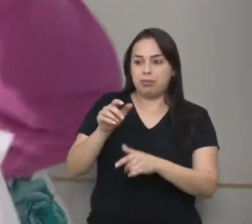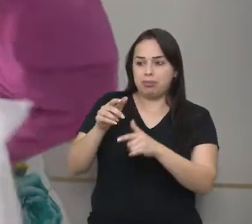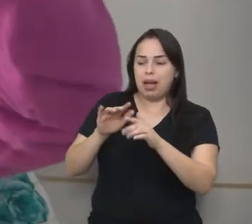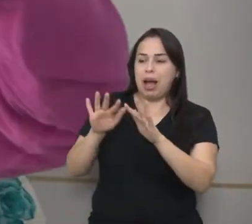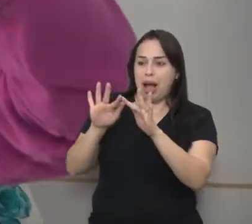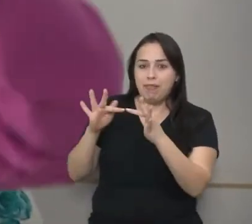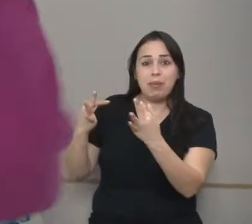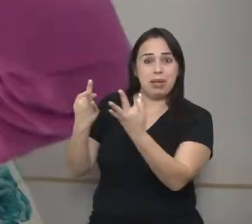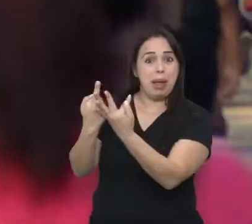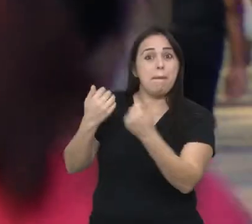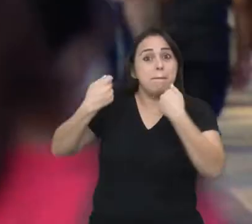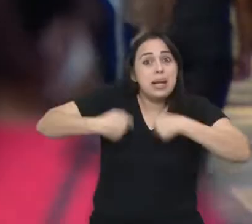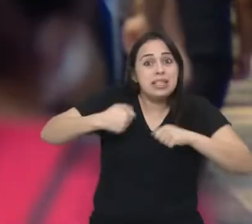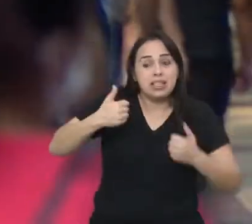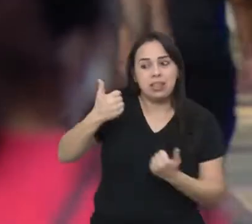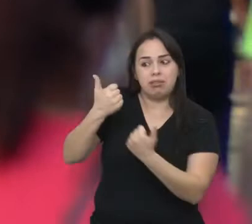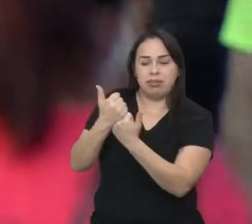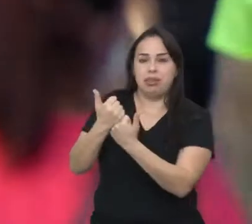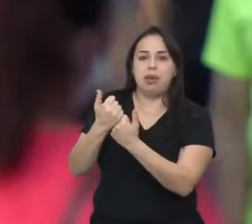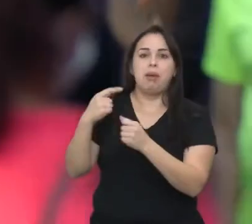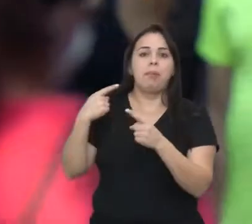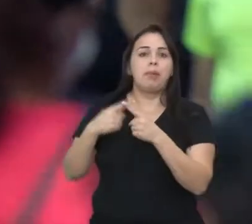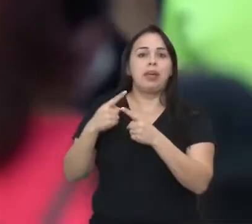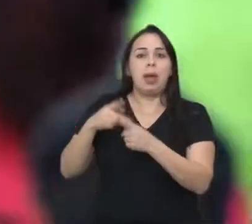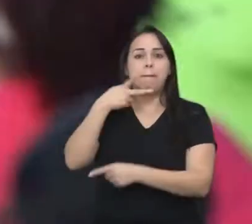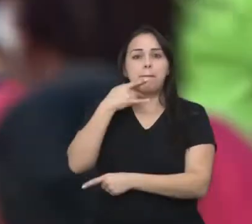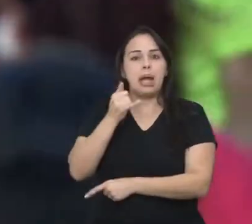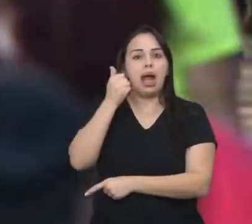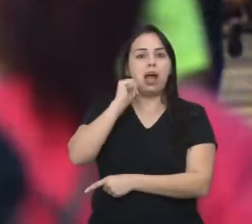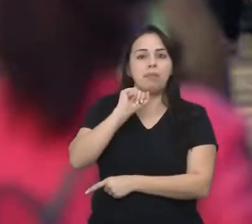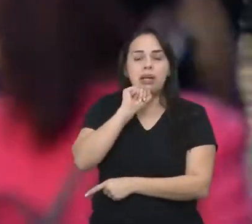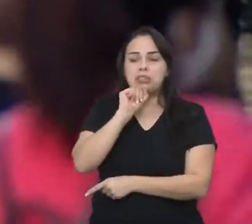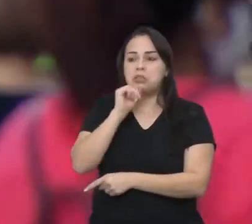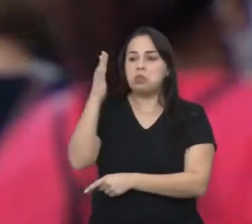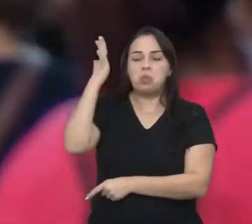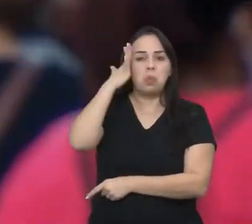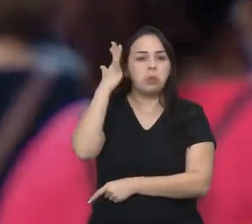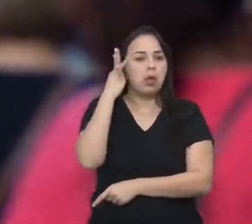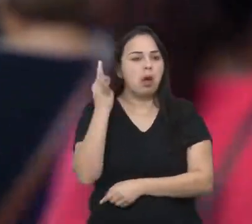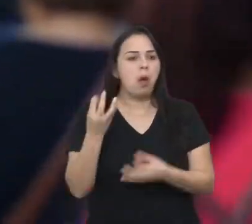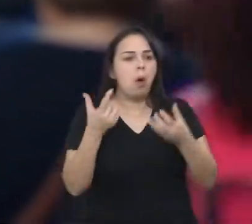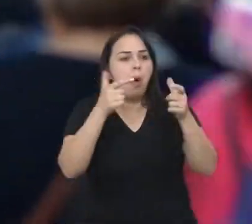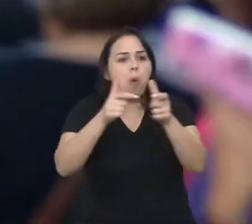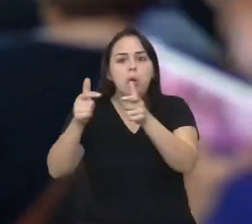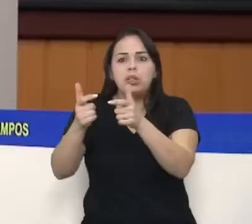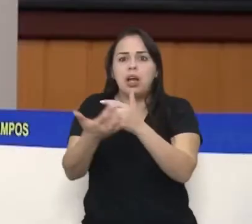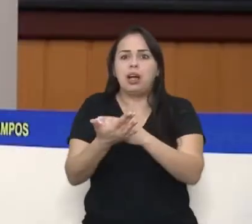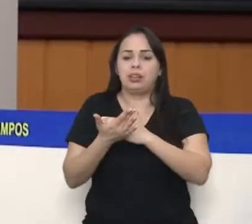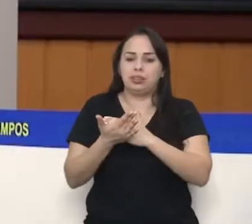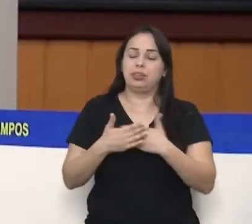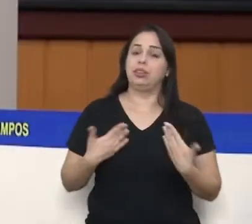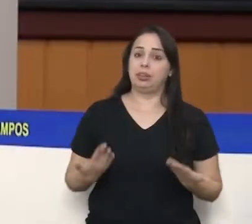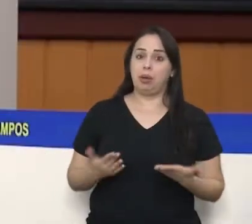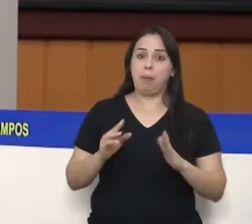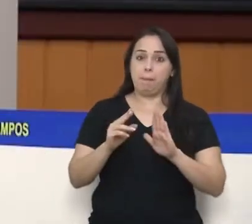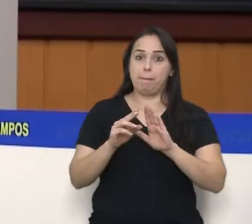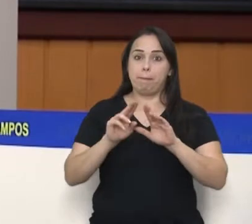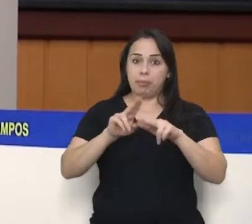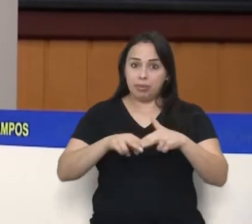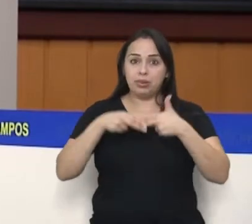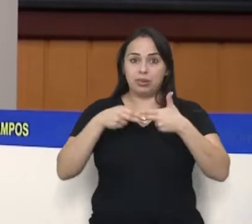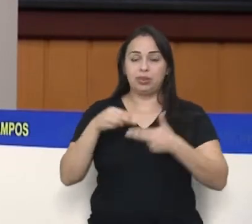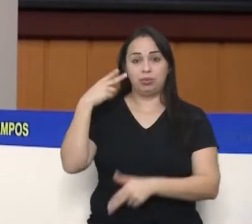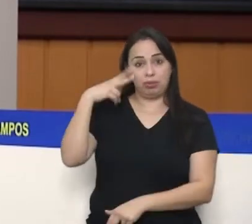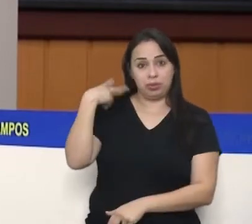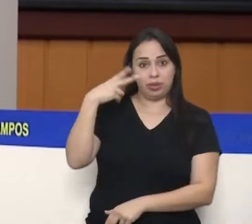filhos precisa de apoio, já que muitos pais e responsáveis não sabem onde procurar ajuda. Foi por conta desse